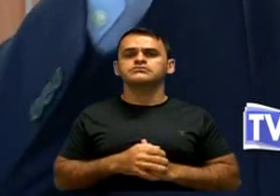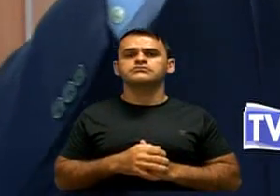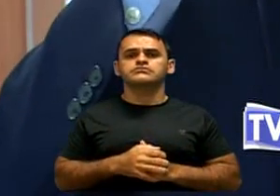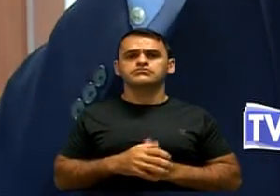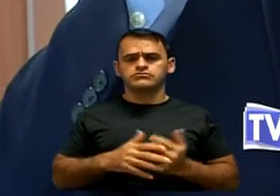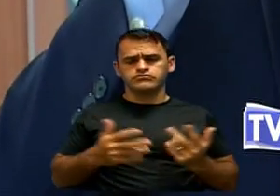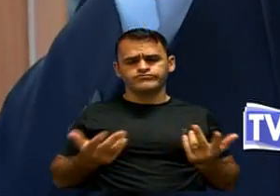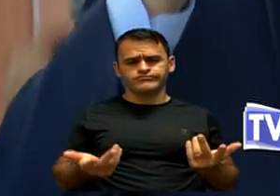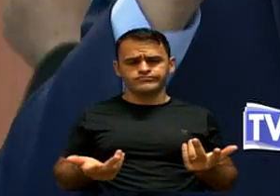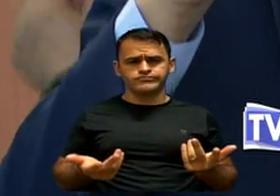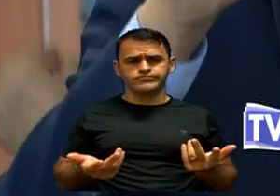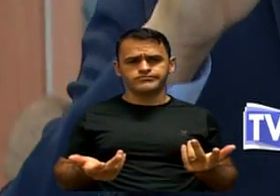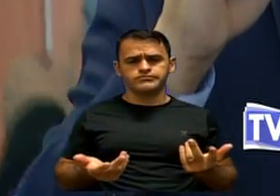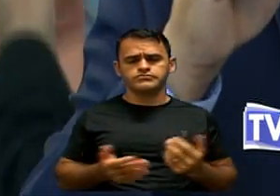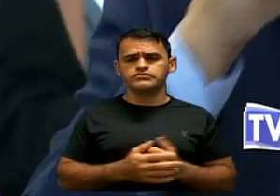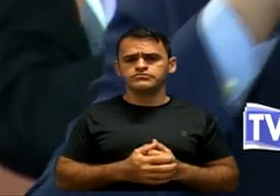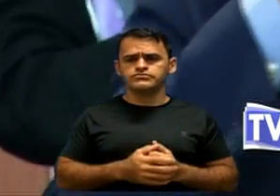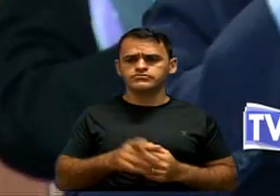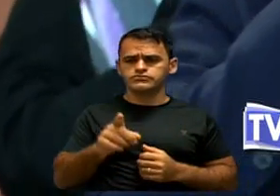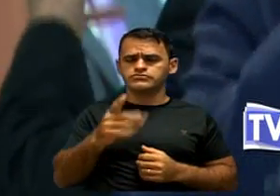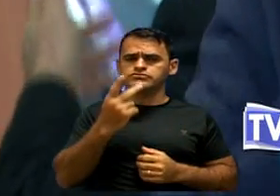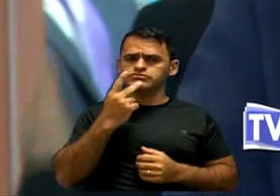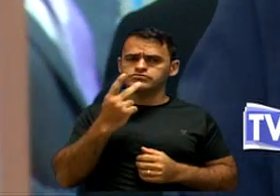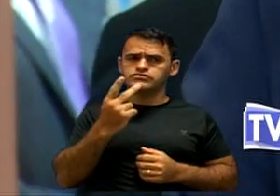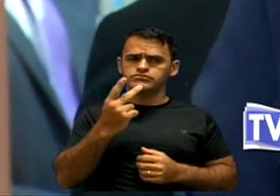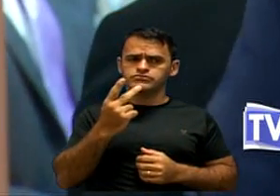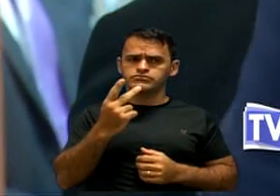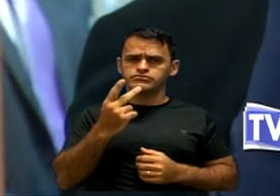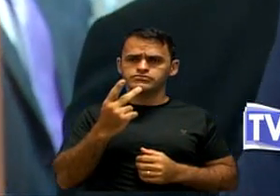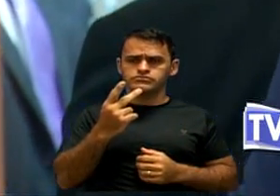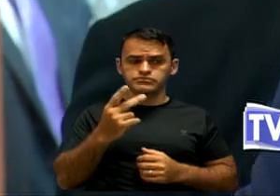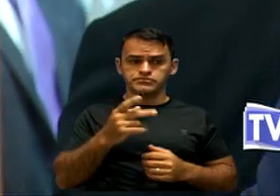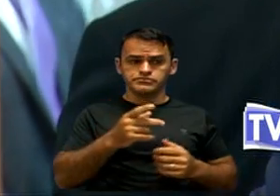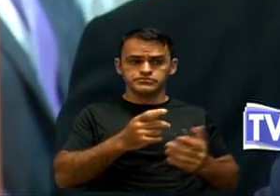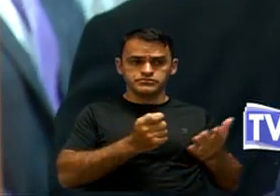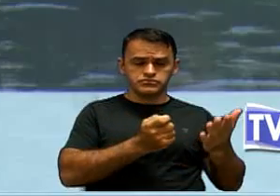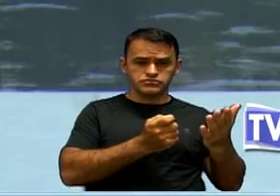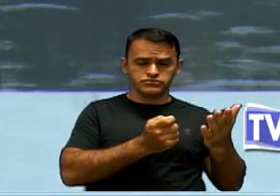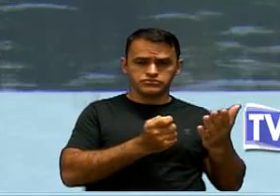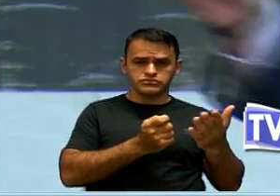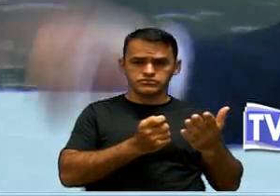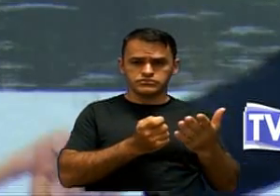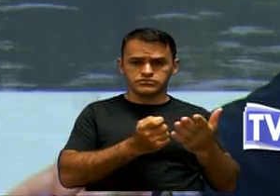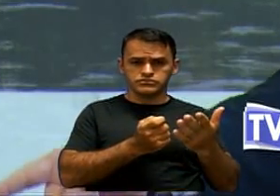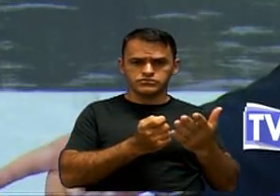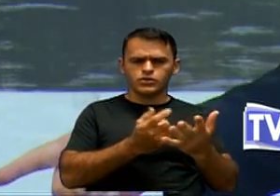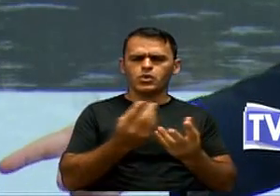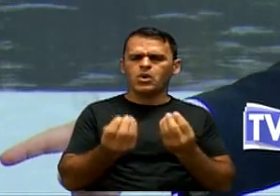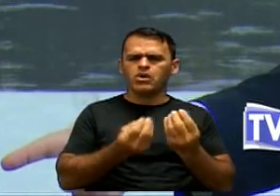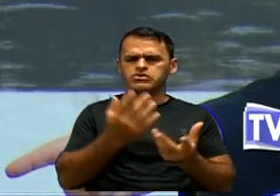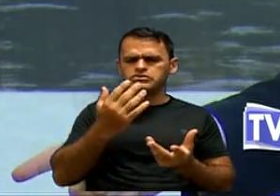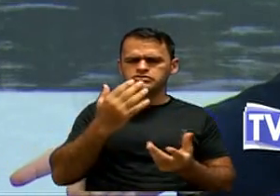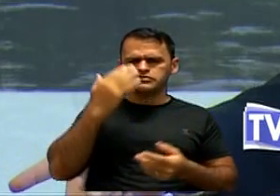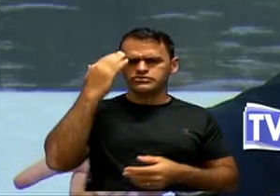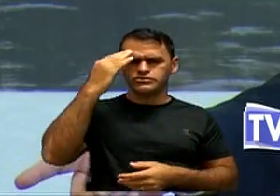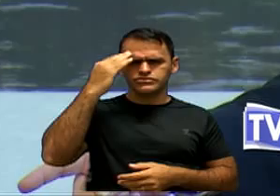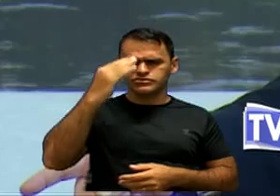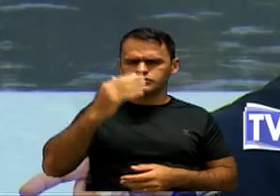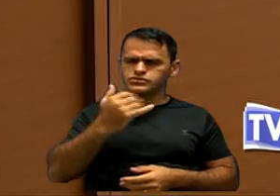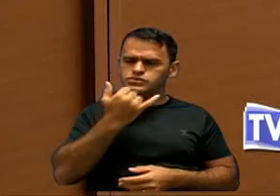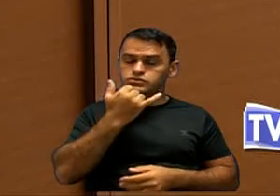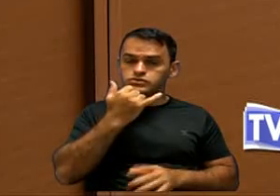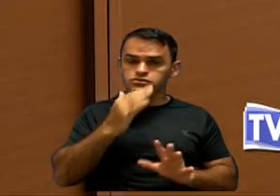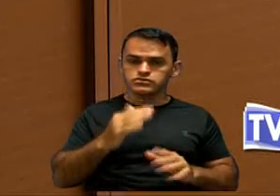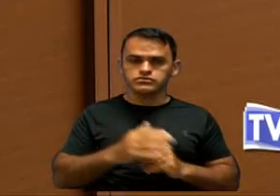a grande maioria das pessoas... Os vossos excelências estão falando que... Os que roubam são as próprias empresas que fornecem, não, é isso? Não. Houve